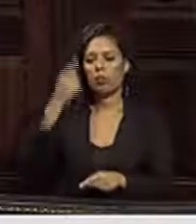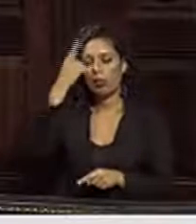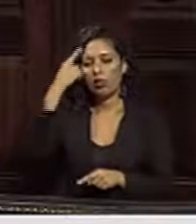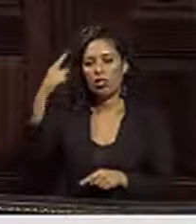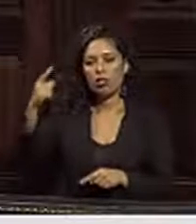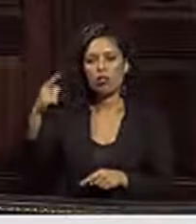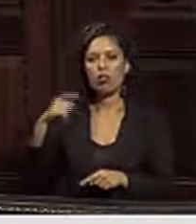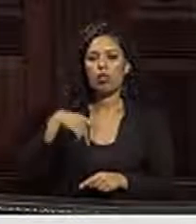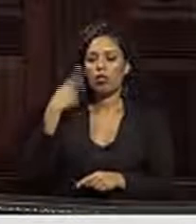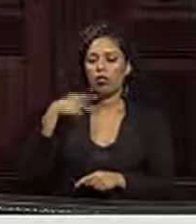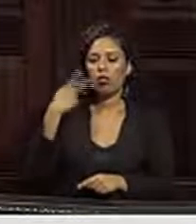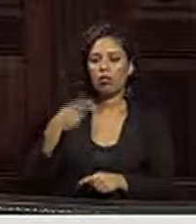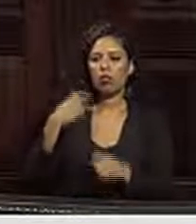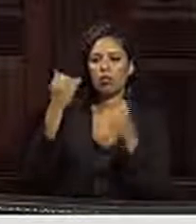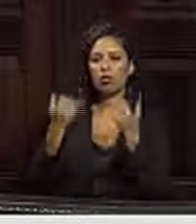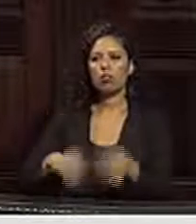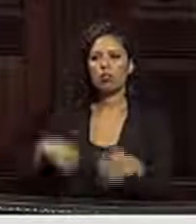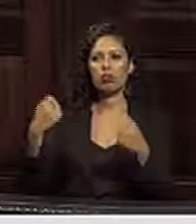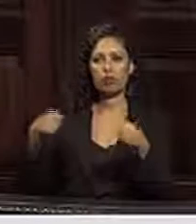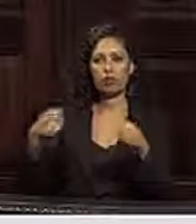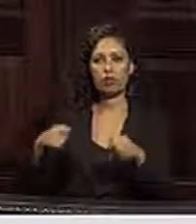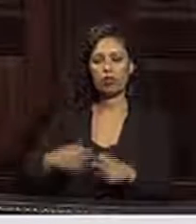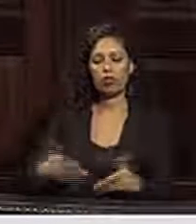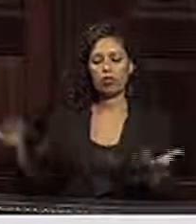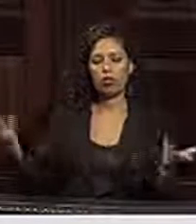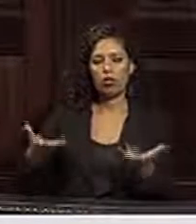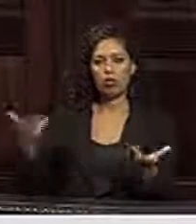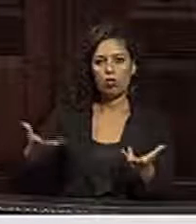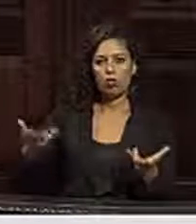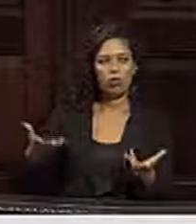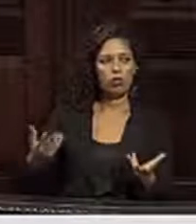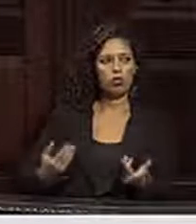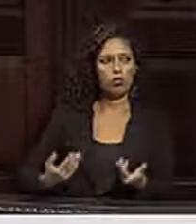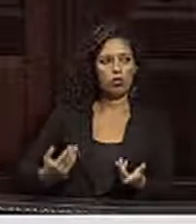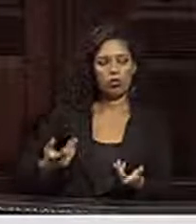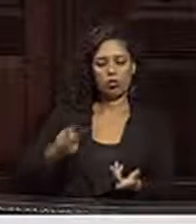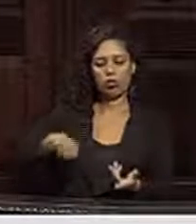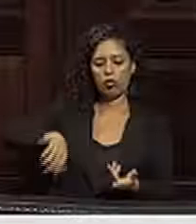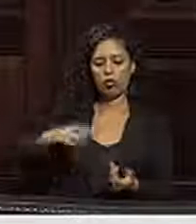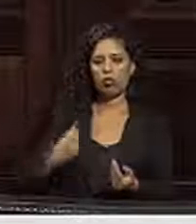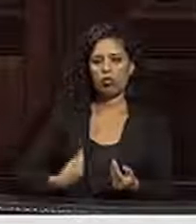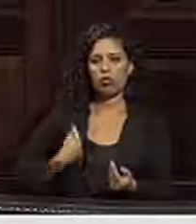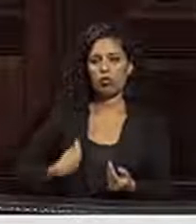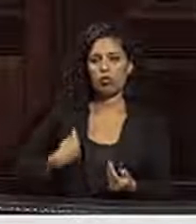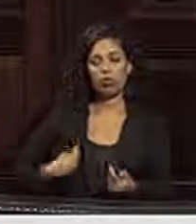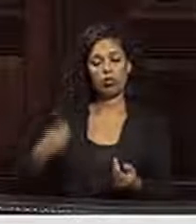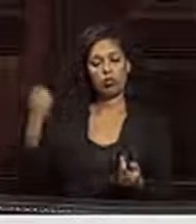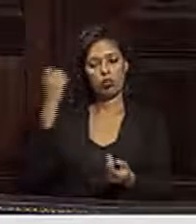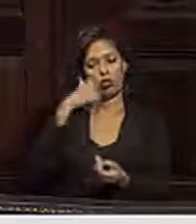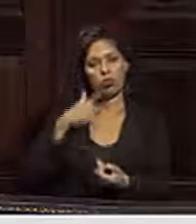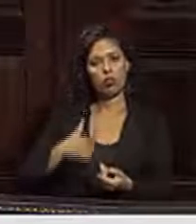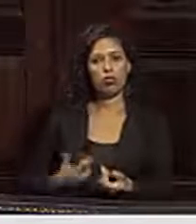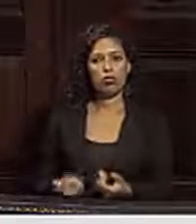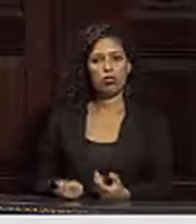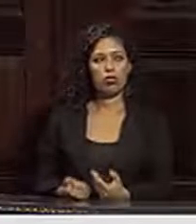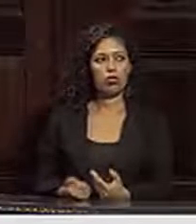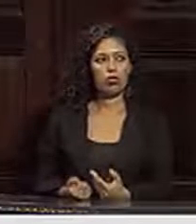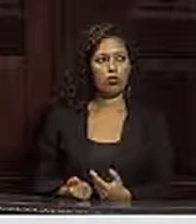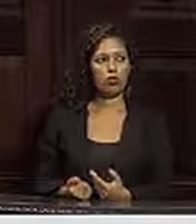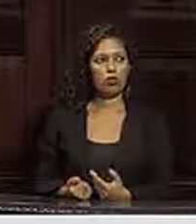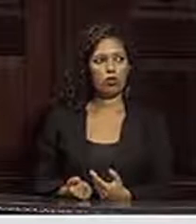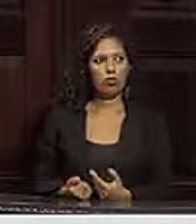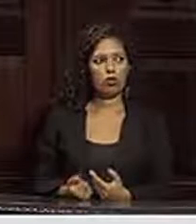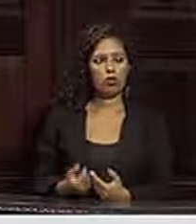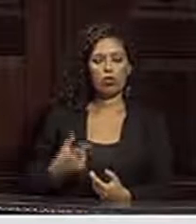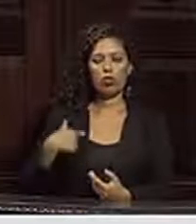situação. Nós realmente estamos vivendo um momento muito delicado, muito.